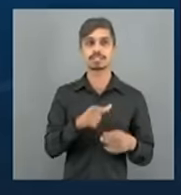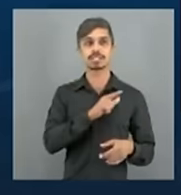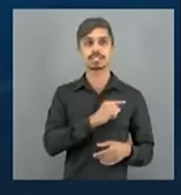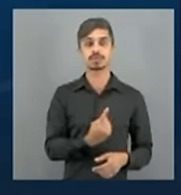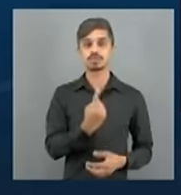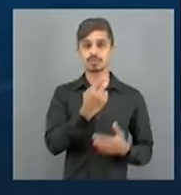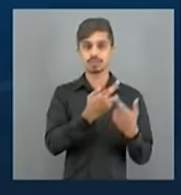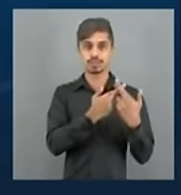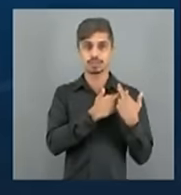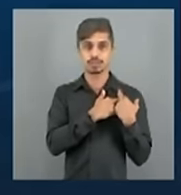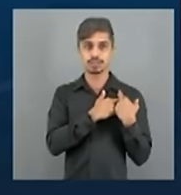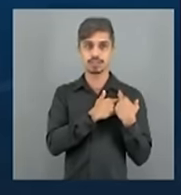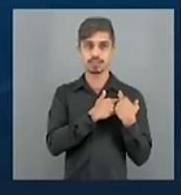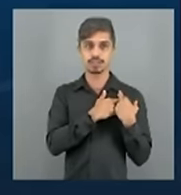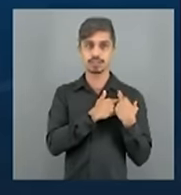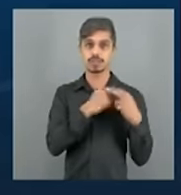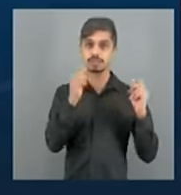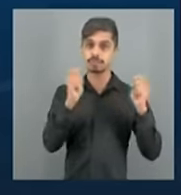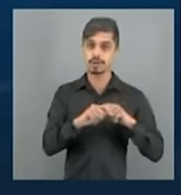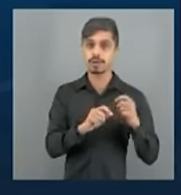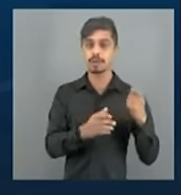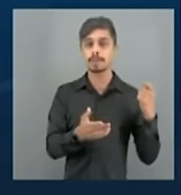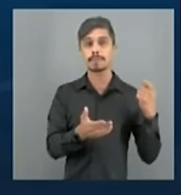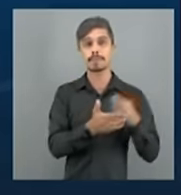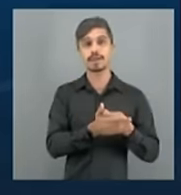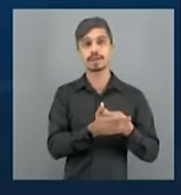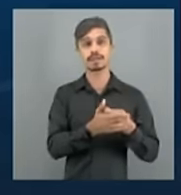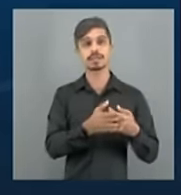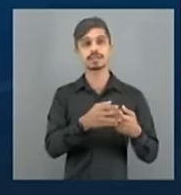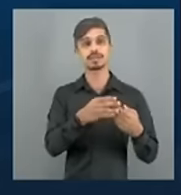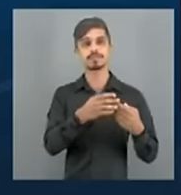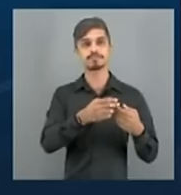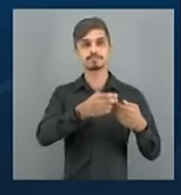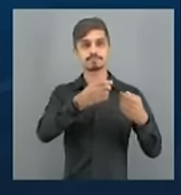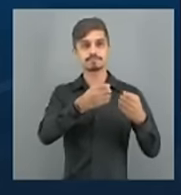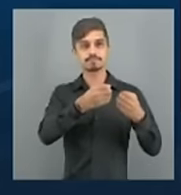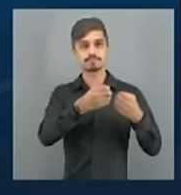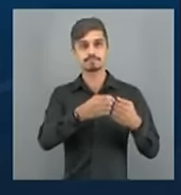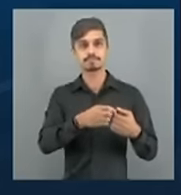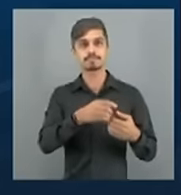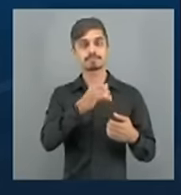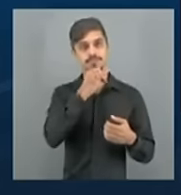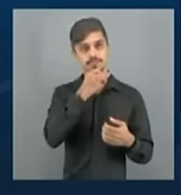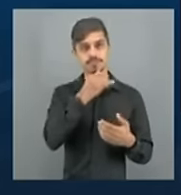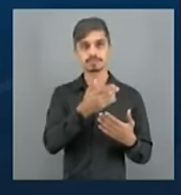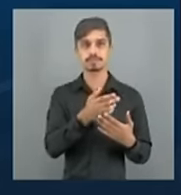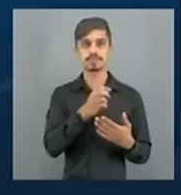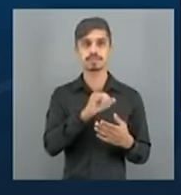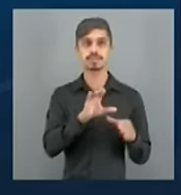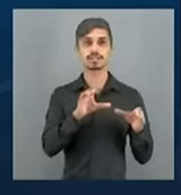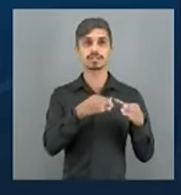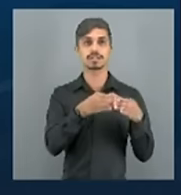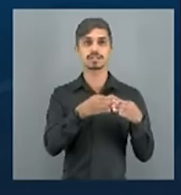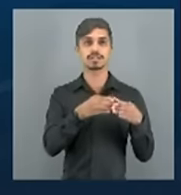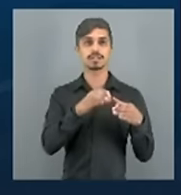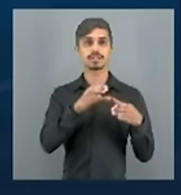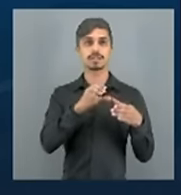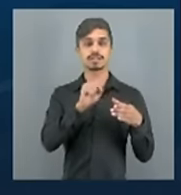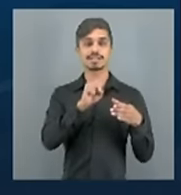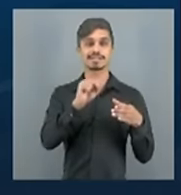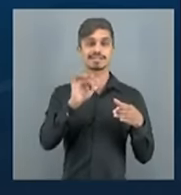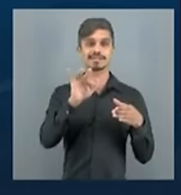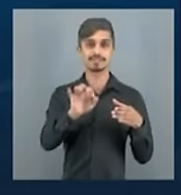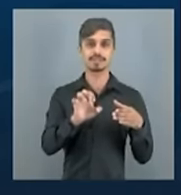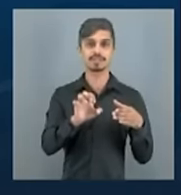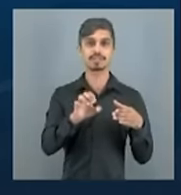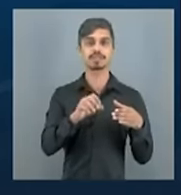responsável que possa pagar pelos erros. Como eu falo para você, um exemplo. Se o clube é uma SAF, você pode